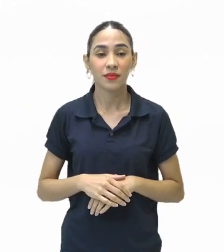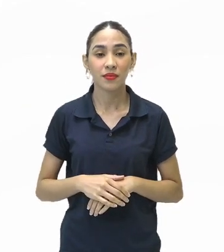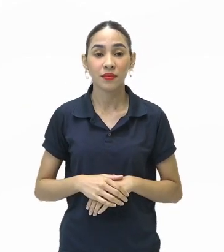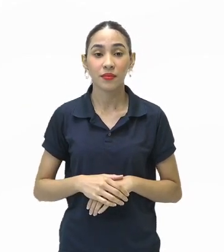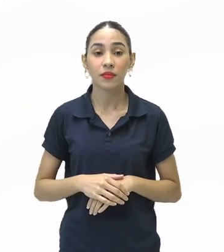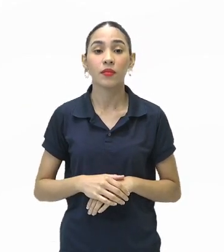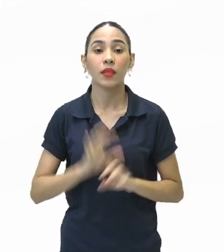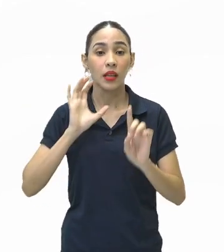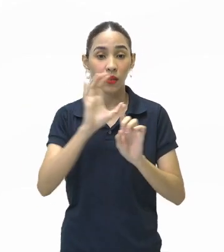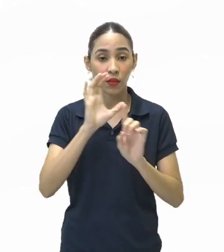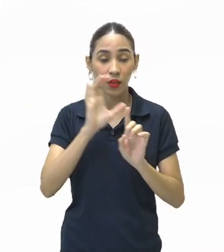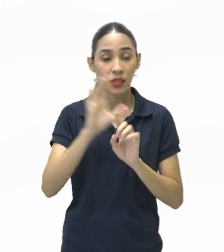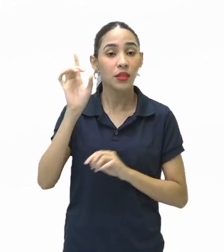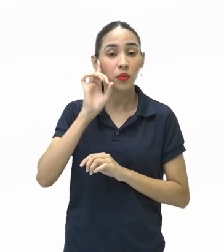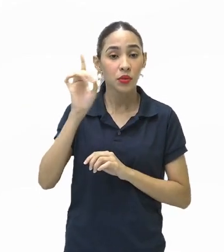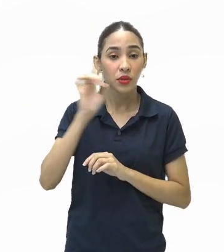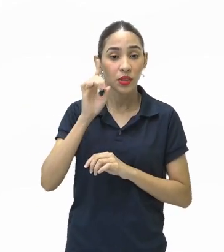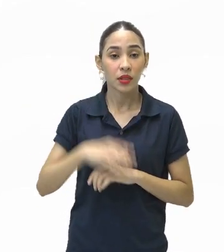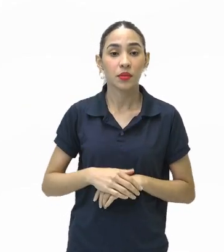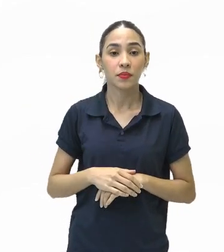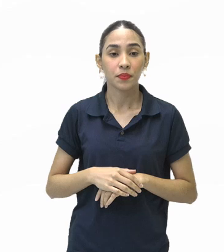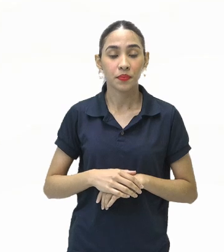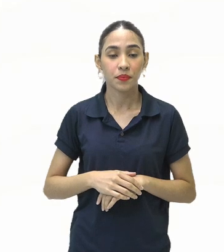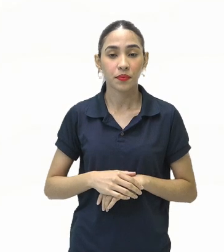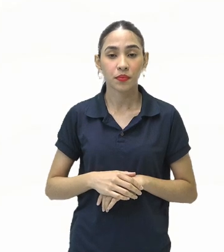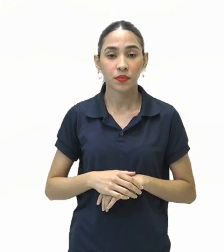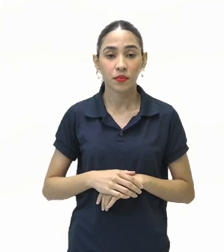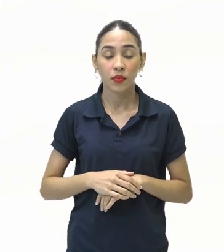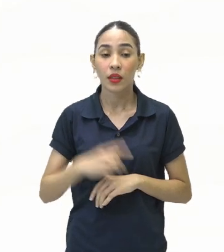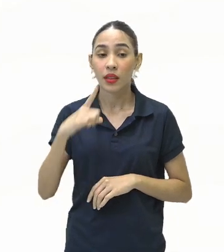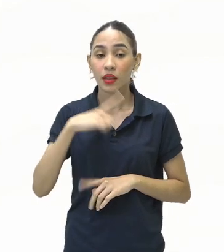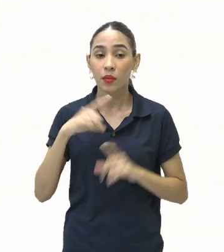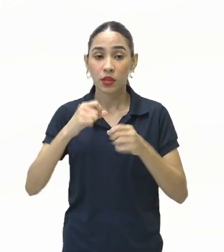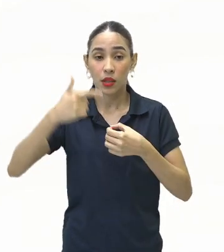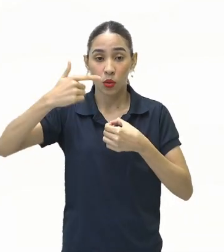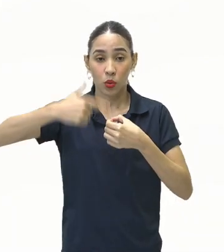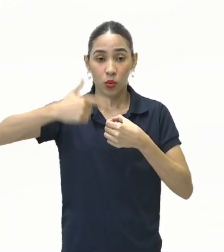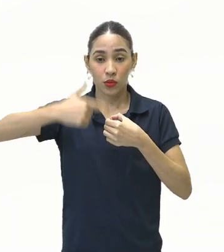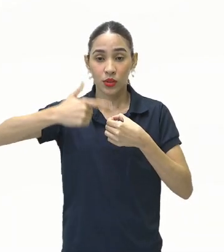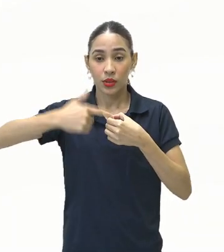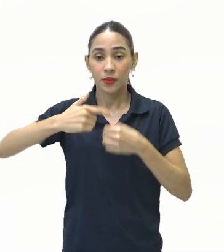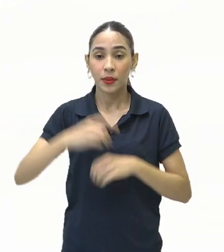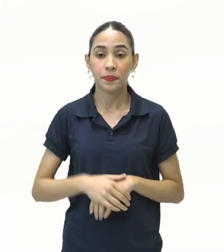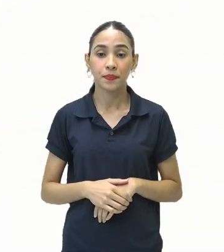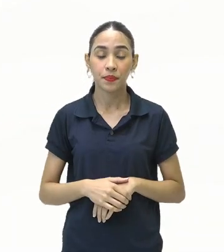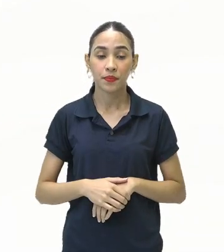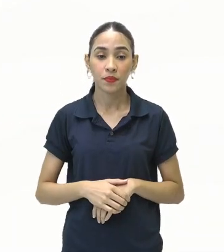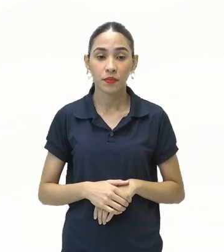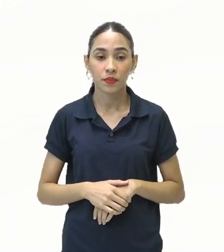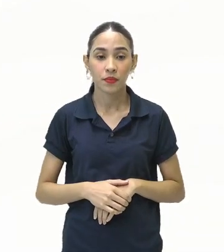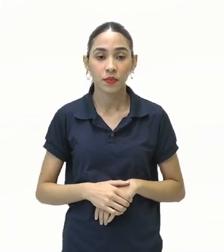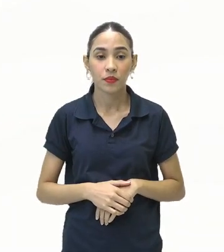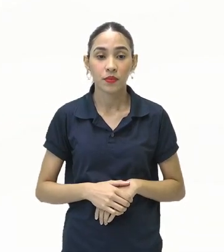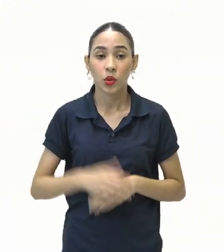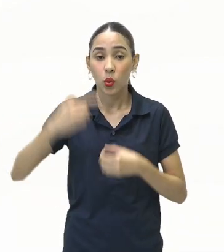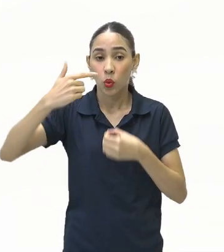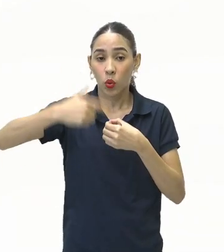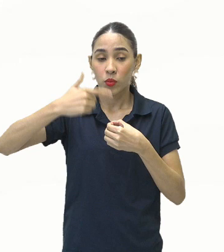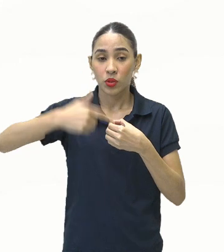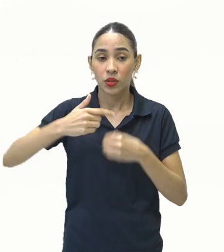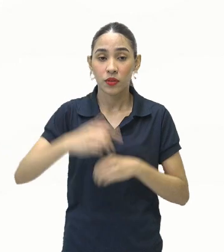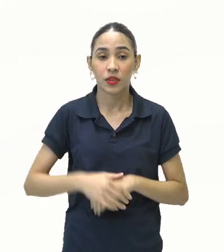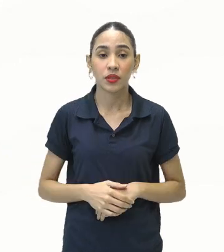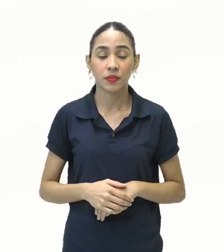No impacto ainda no cotidiano, nós temos aí os combustíveis, né? Os